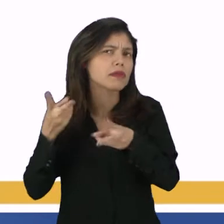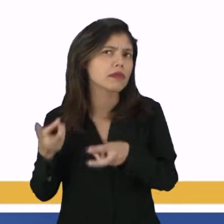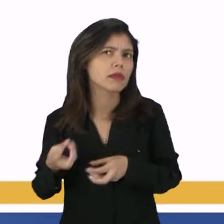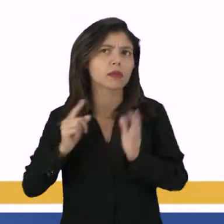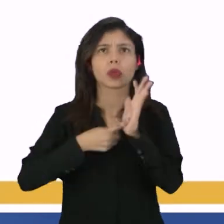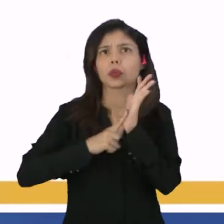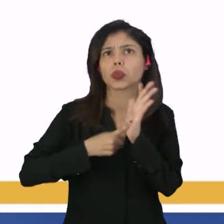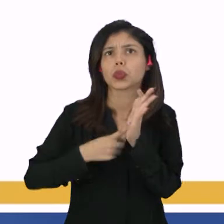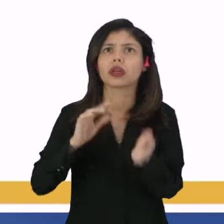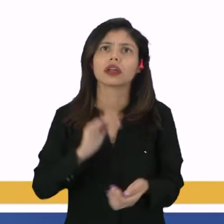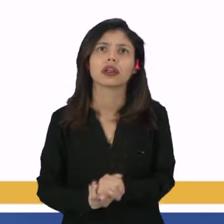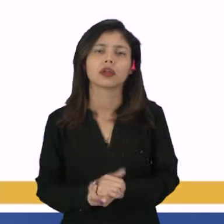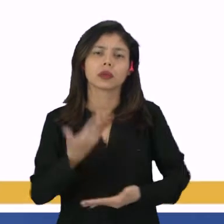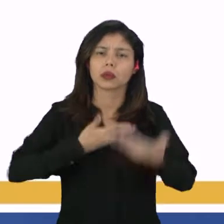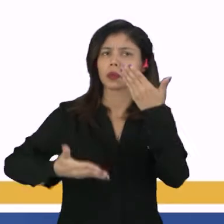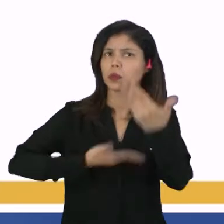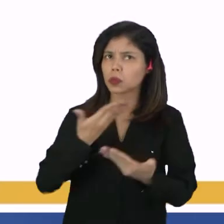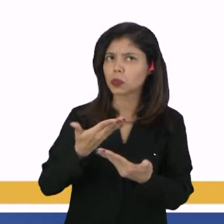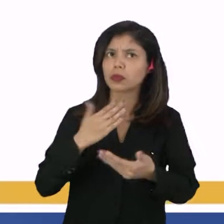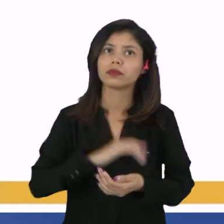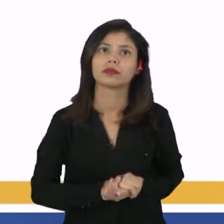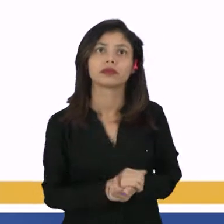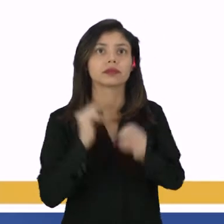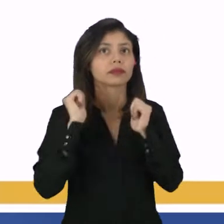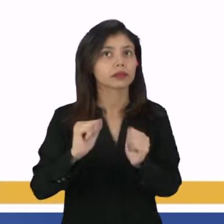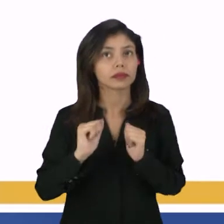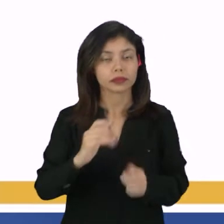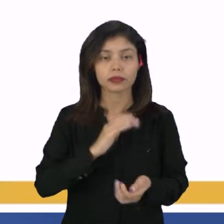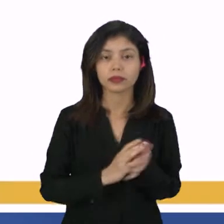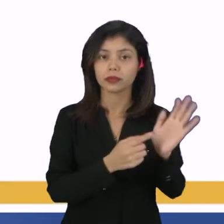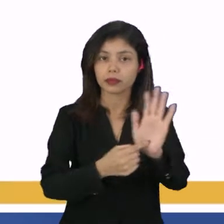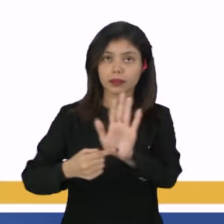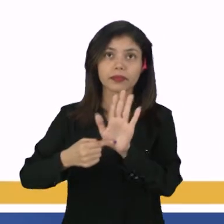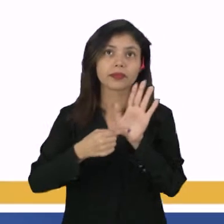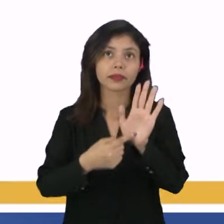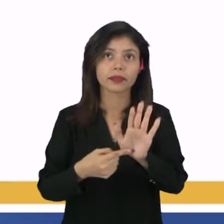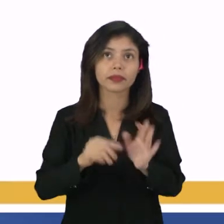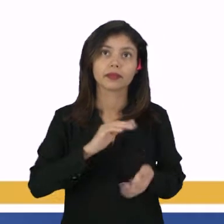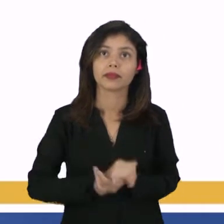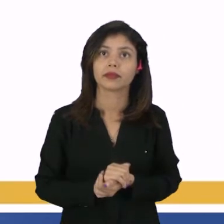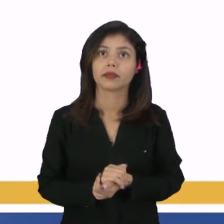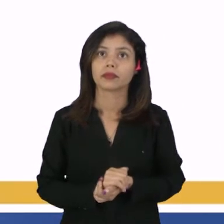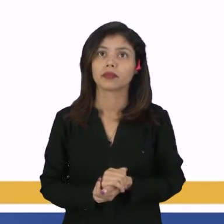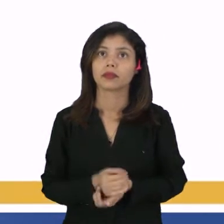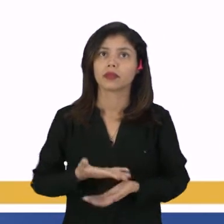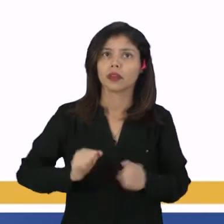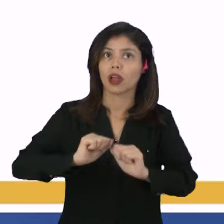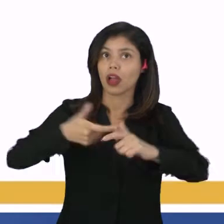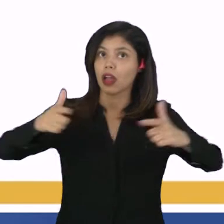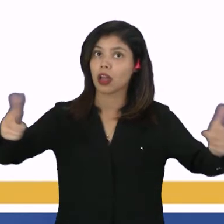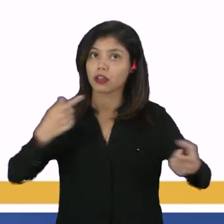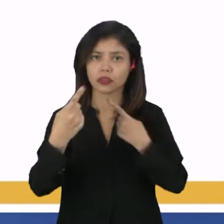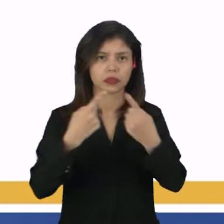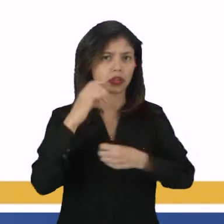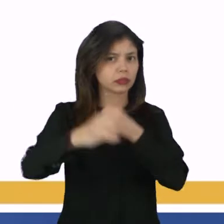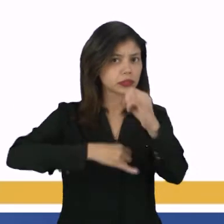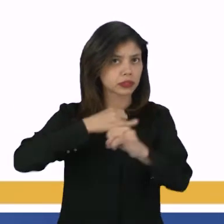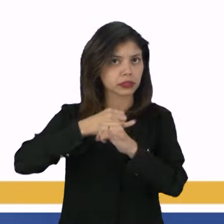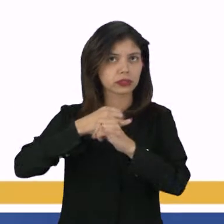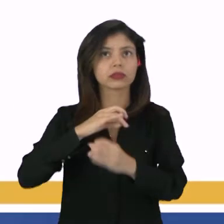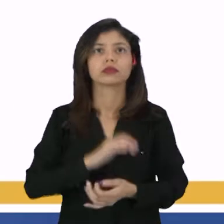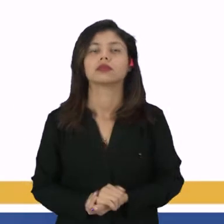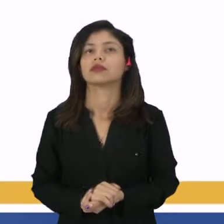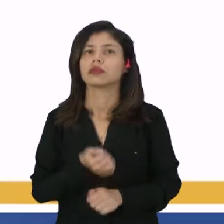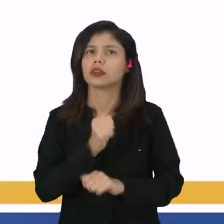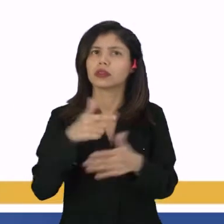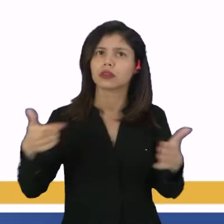Perceba que os botões de reação e de compartilhamento podem indicar que essa postagem foi amplamente divulgada pela